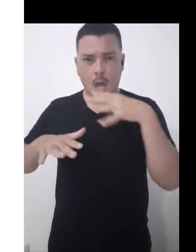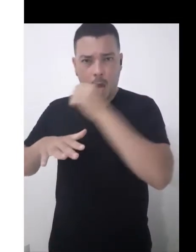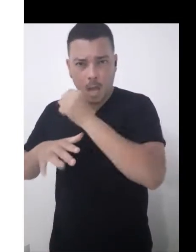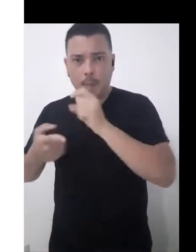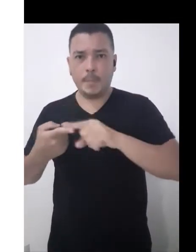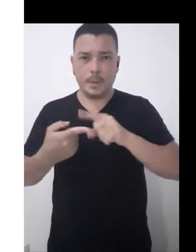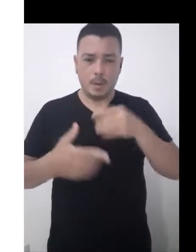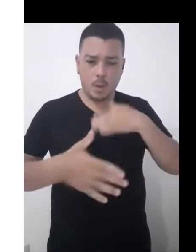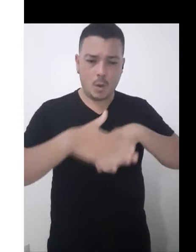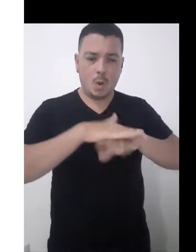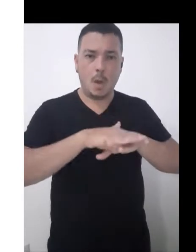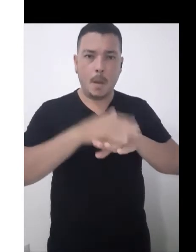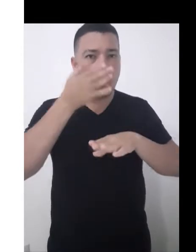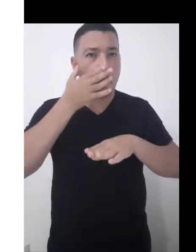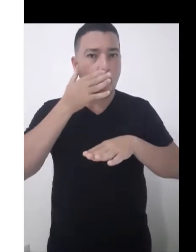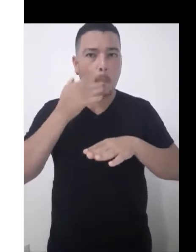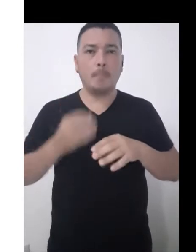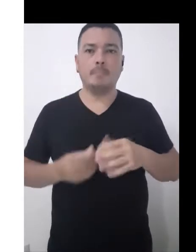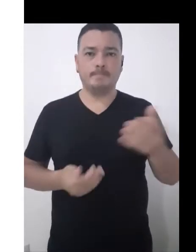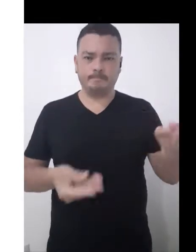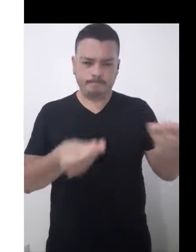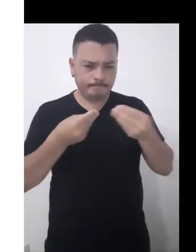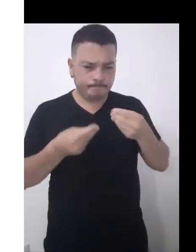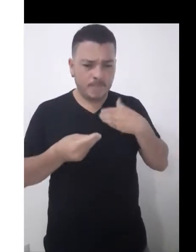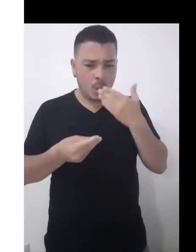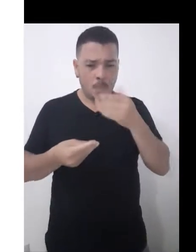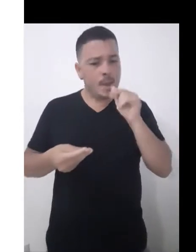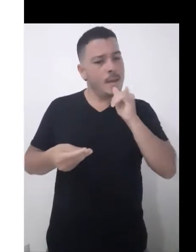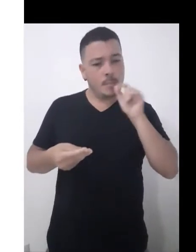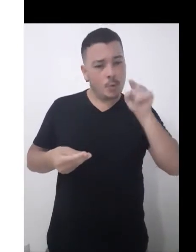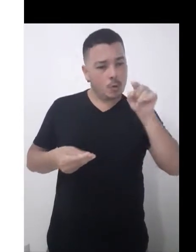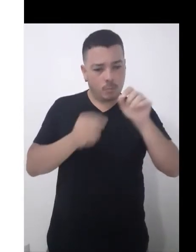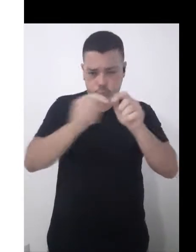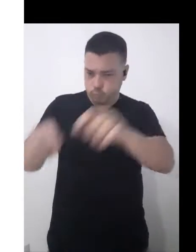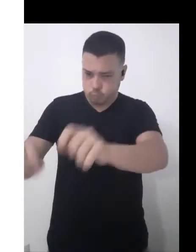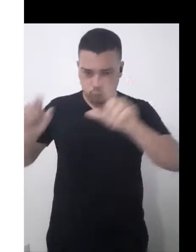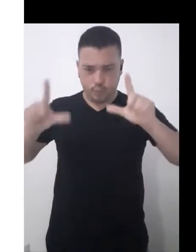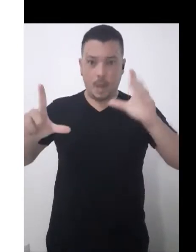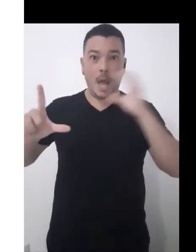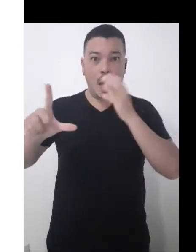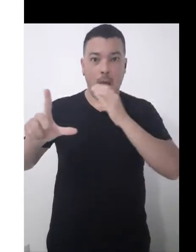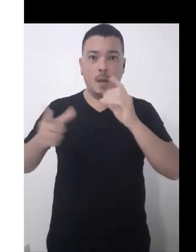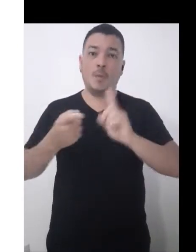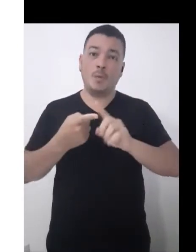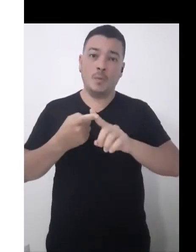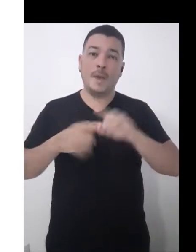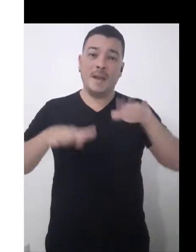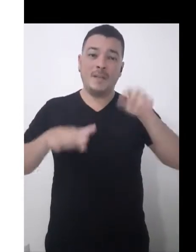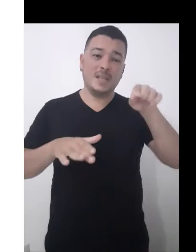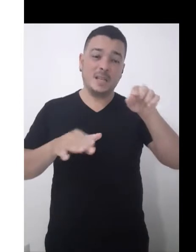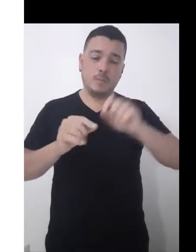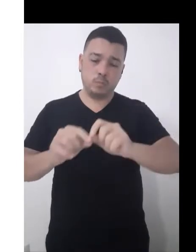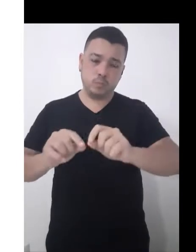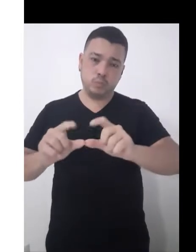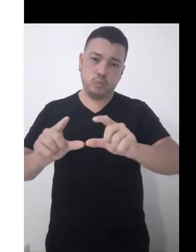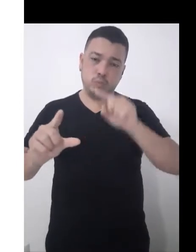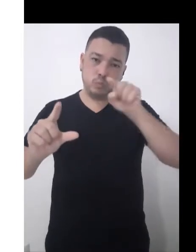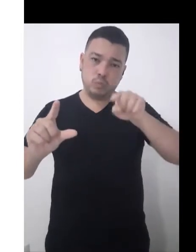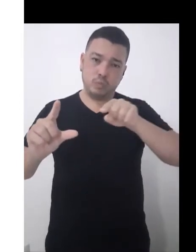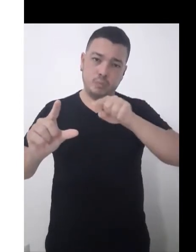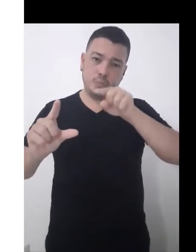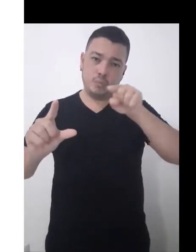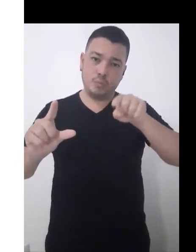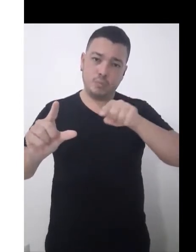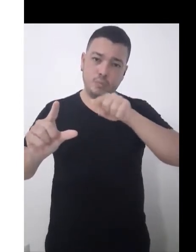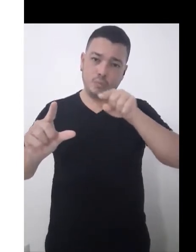Eu peço e já chega para mim o que eu pedi. E eu quero que ela tenha muita capacidade de armazenamento. É como se eu tivesse uma imensa biblioteca.